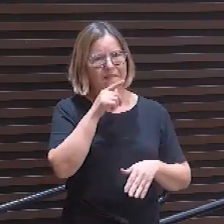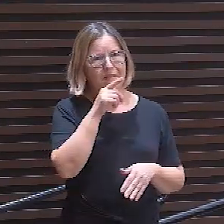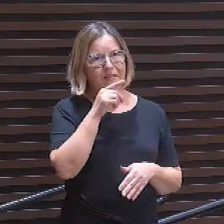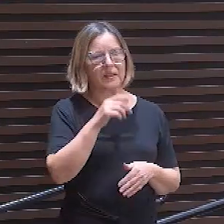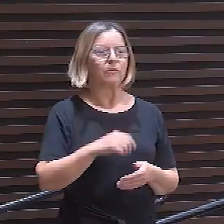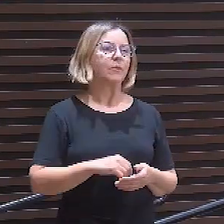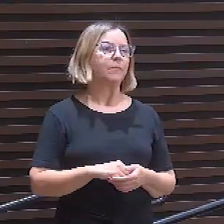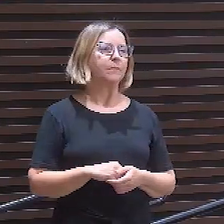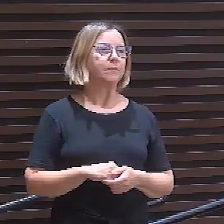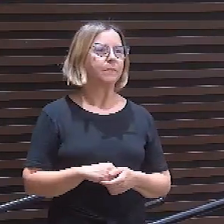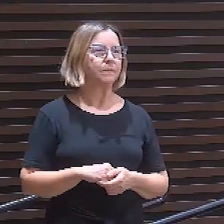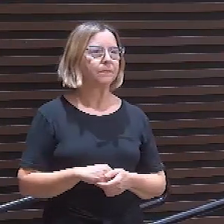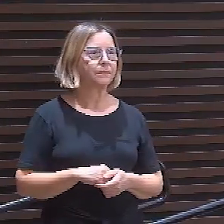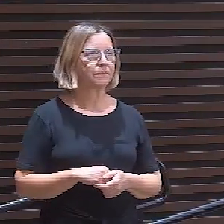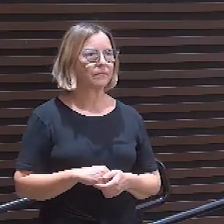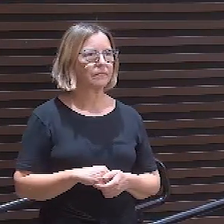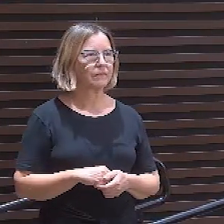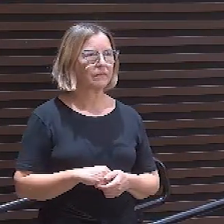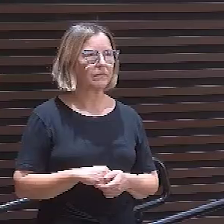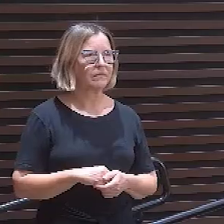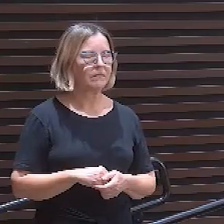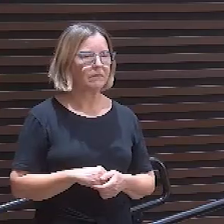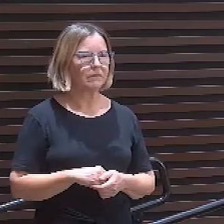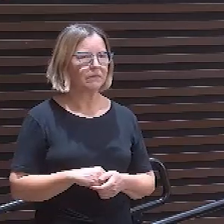Agora, no